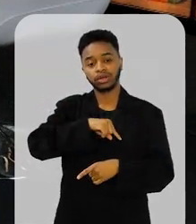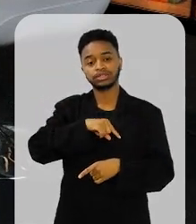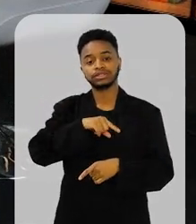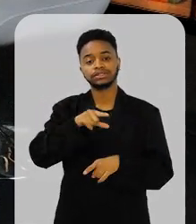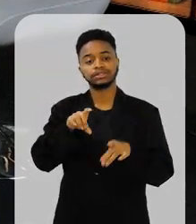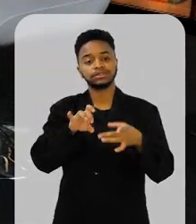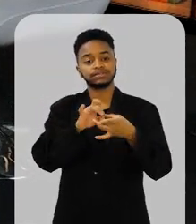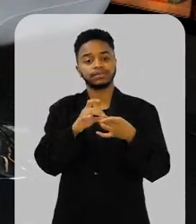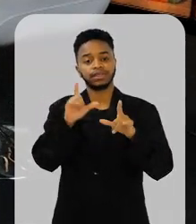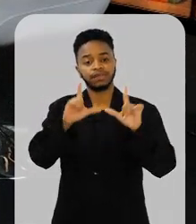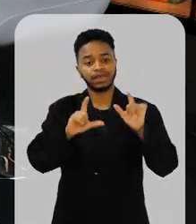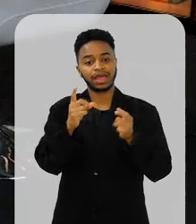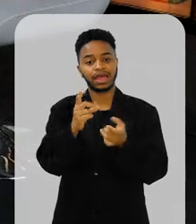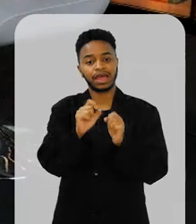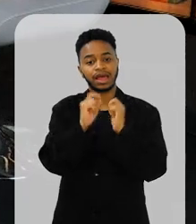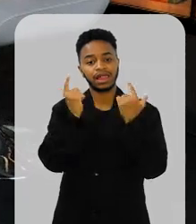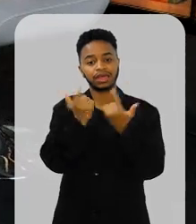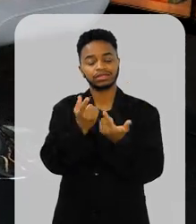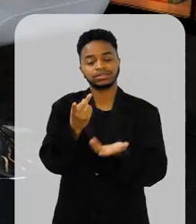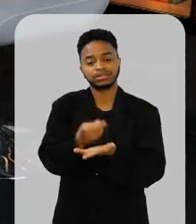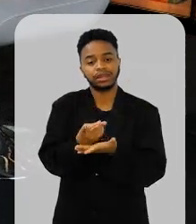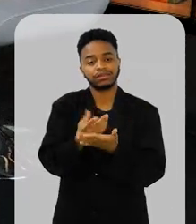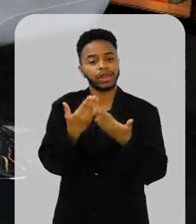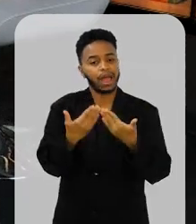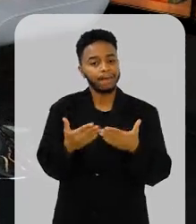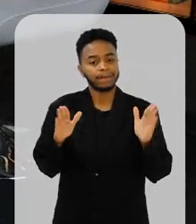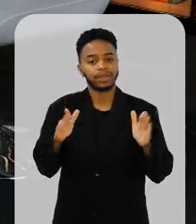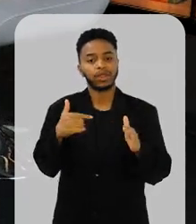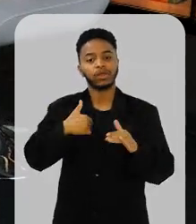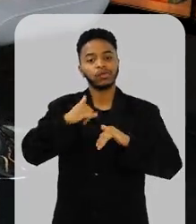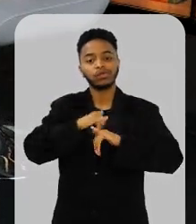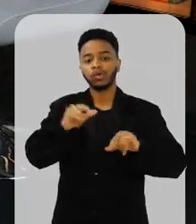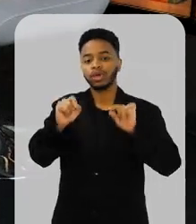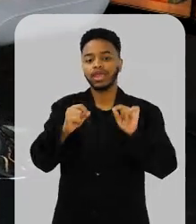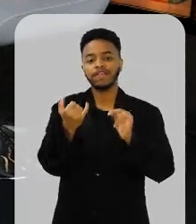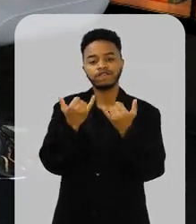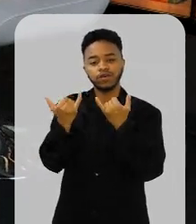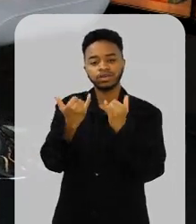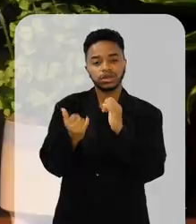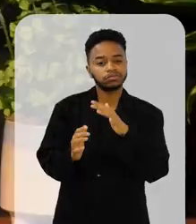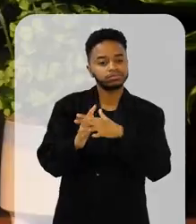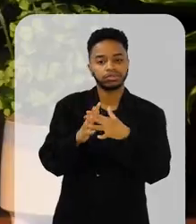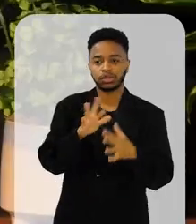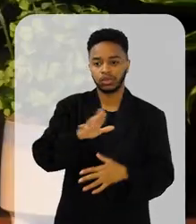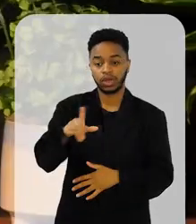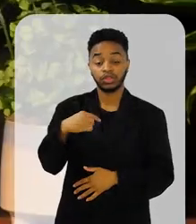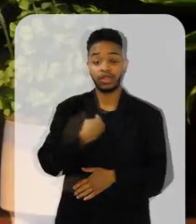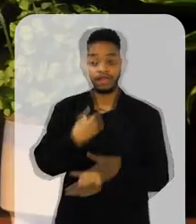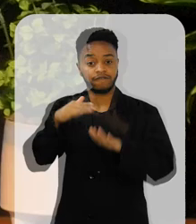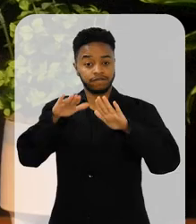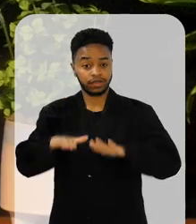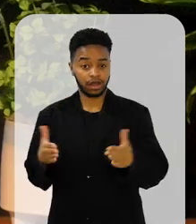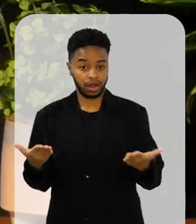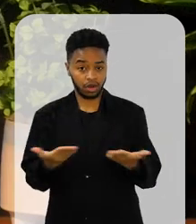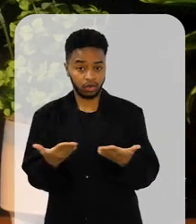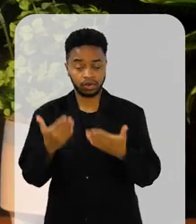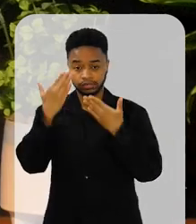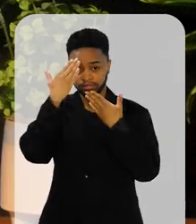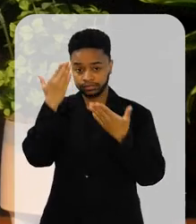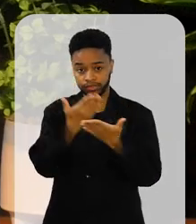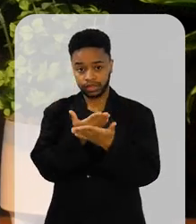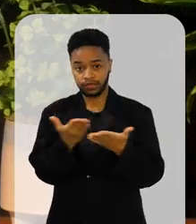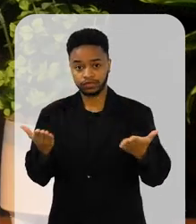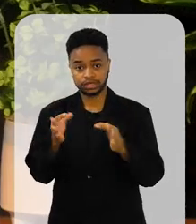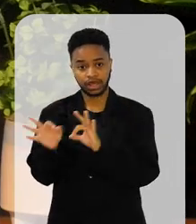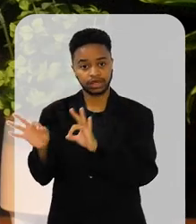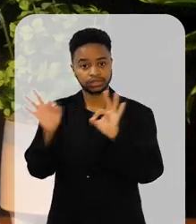Alerj está sempre de portas abertas, porque eu sempre falo que informação nunca é demais. Ficamos por aqui. Agradeço a